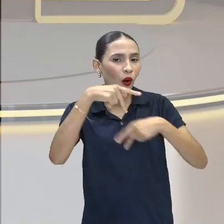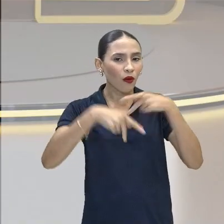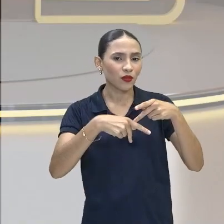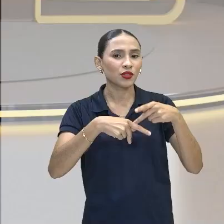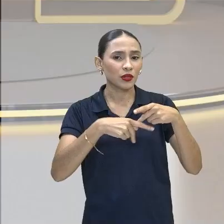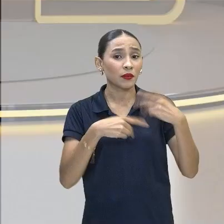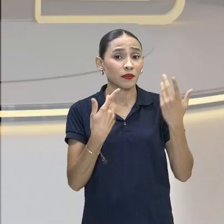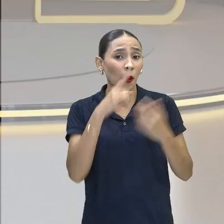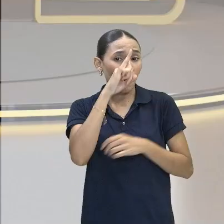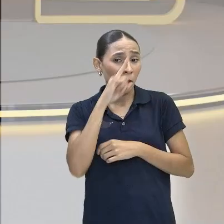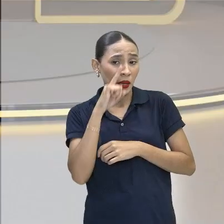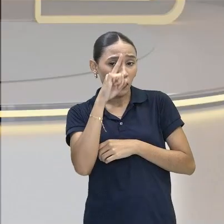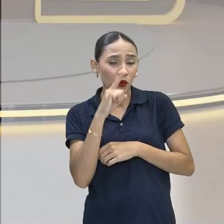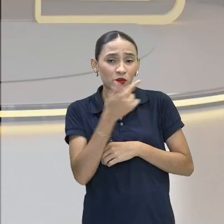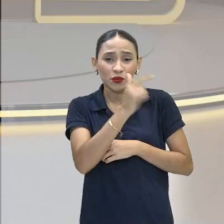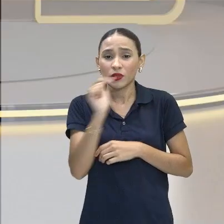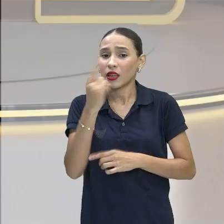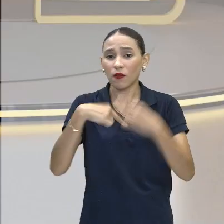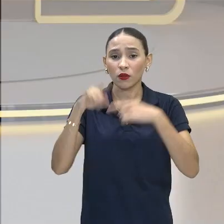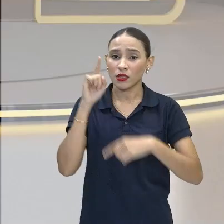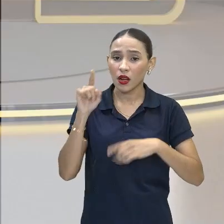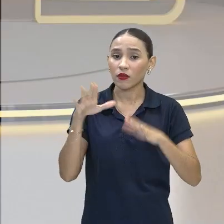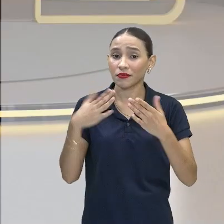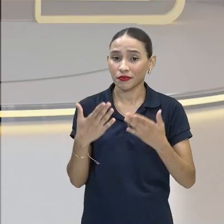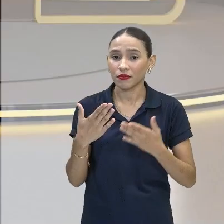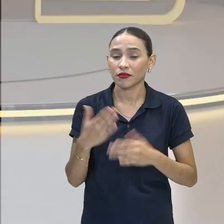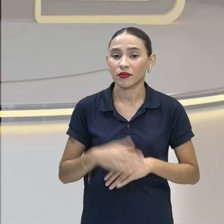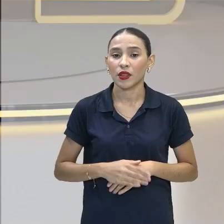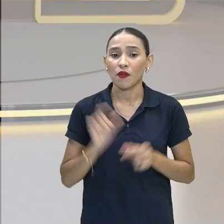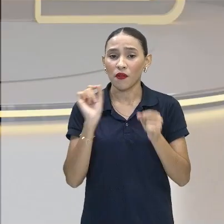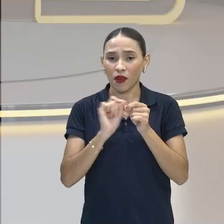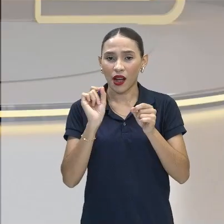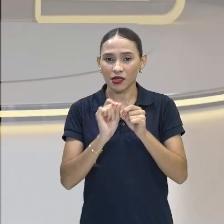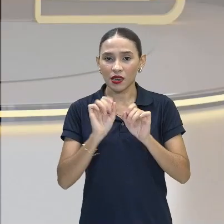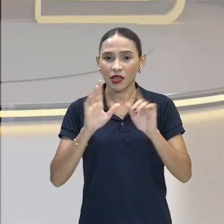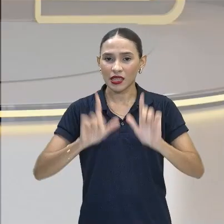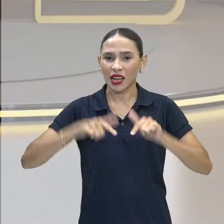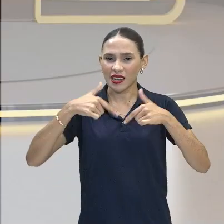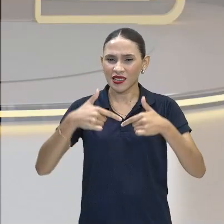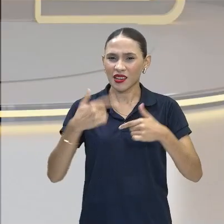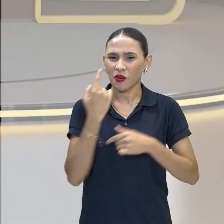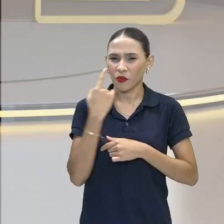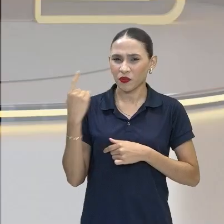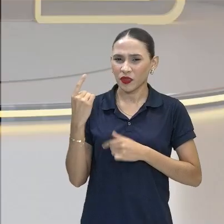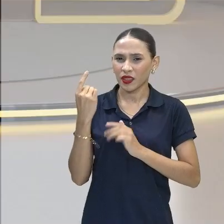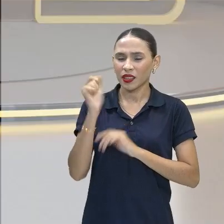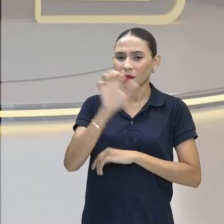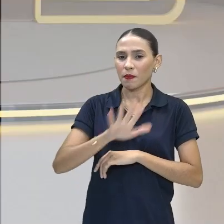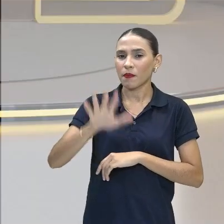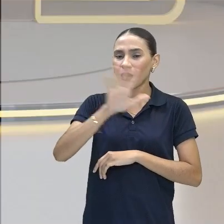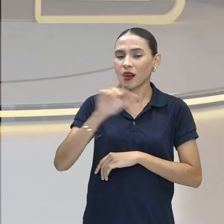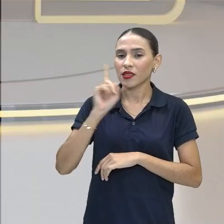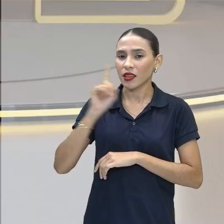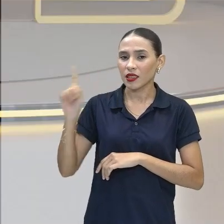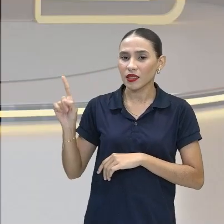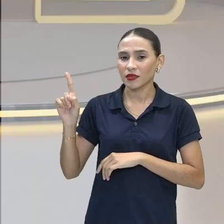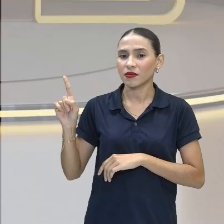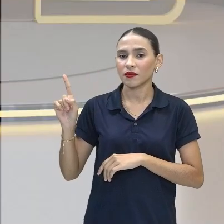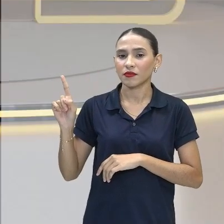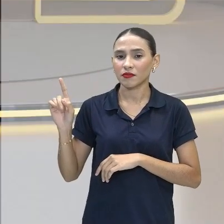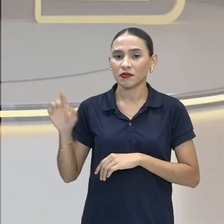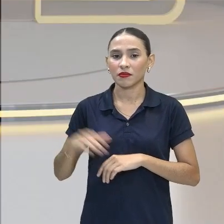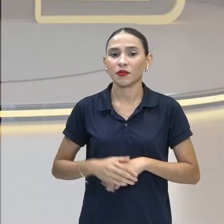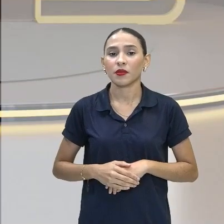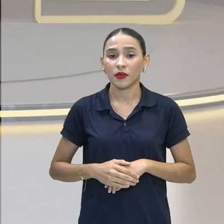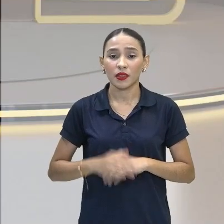são pouco evoluídos. Olha só o que eles fazem. Olha só esse grafismo, essa ilustração